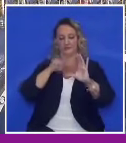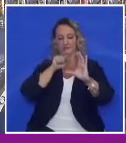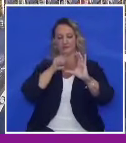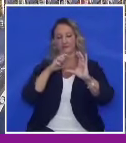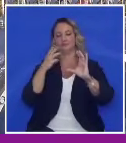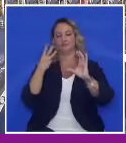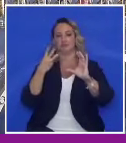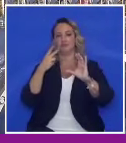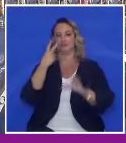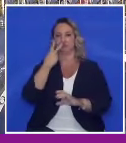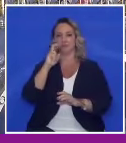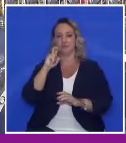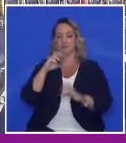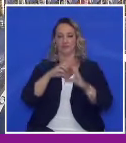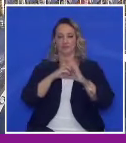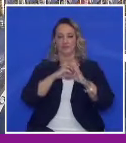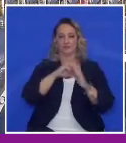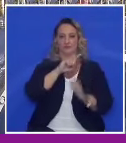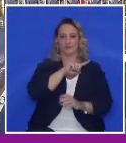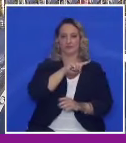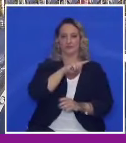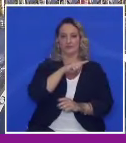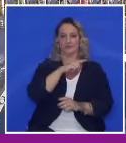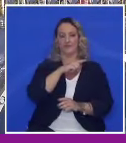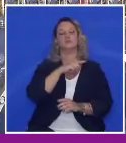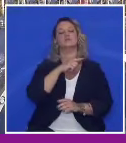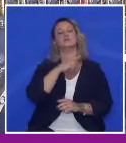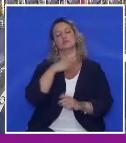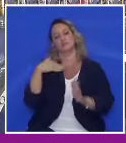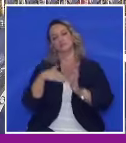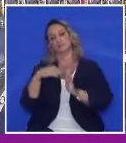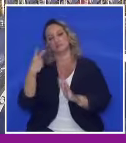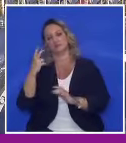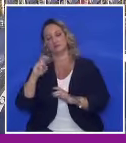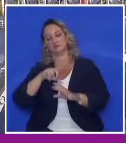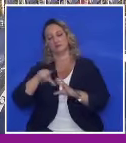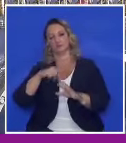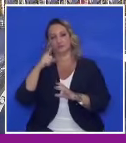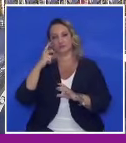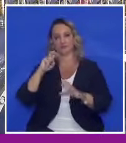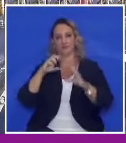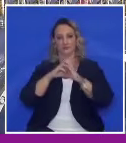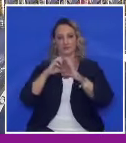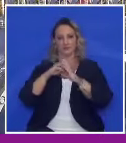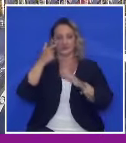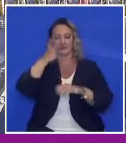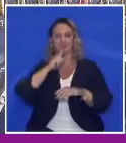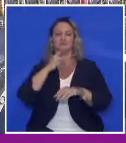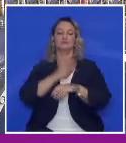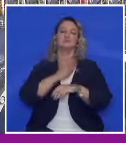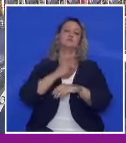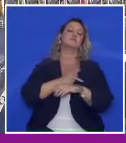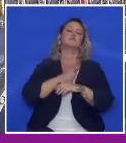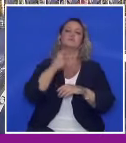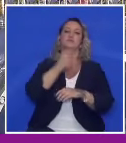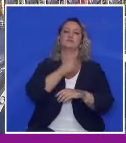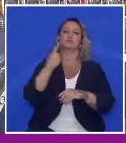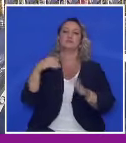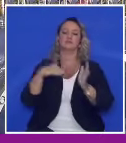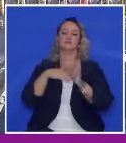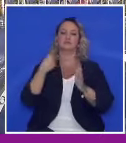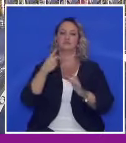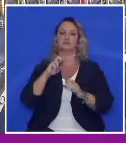Globo número 3 está com 25 bolas numeradas de 01 a 25. Serão sorteados 15 números e leva prêmio quem acertar de 11 a